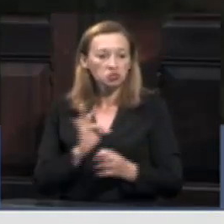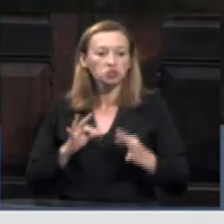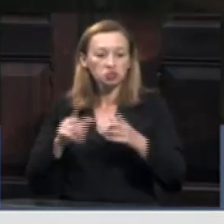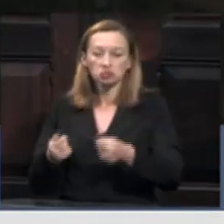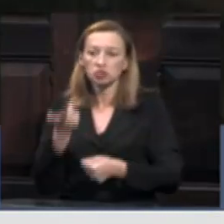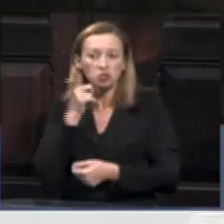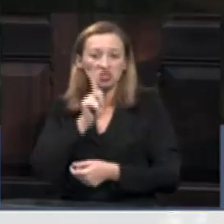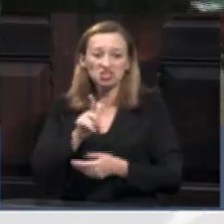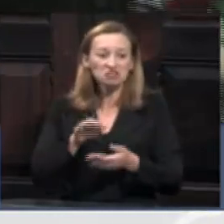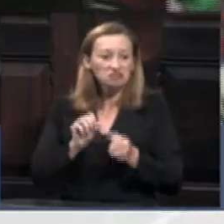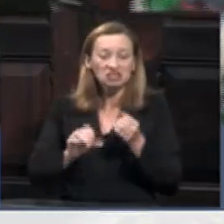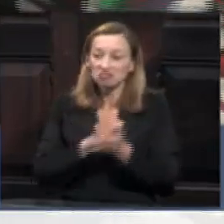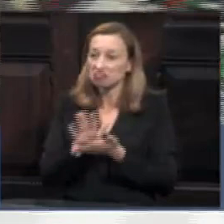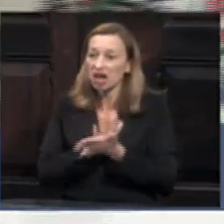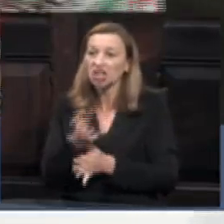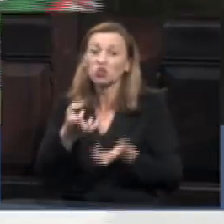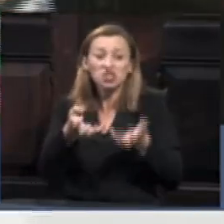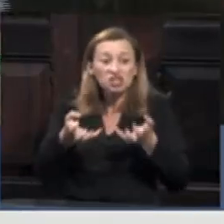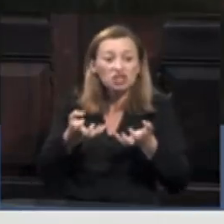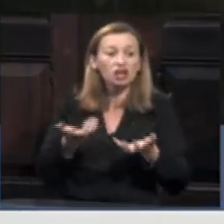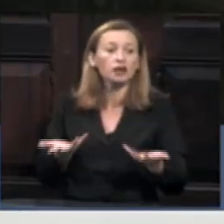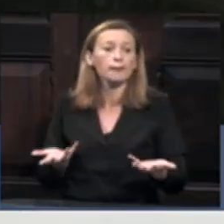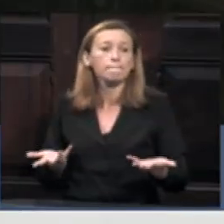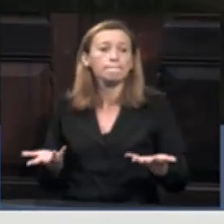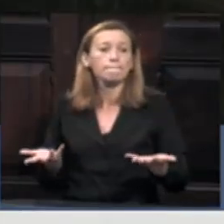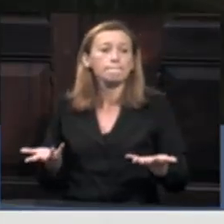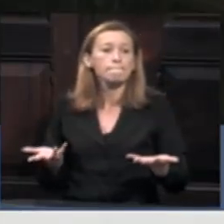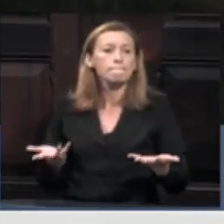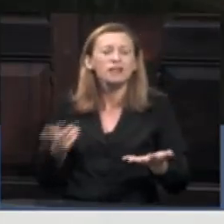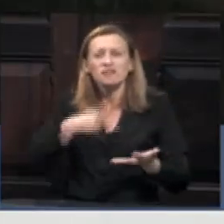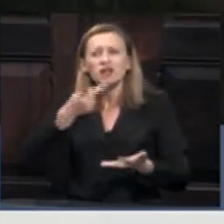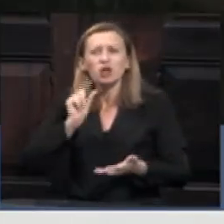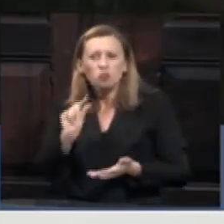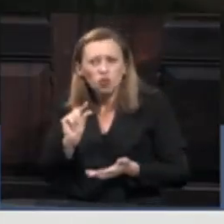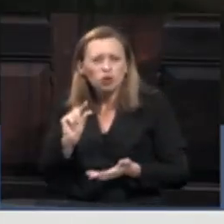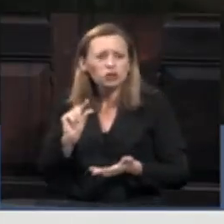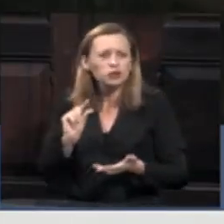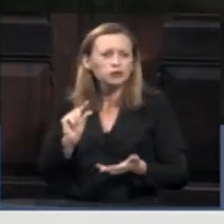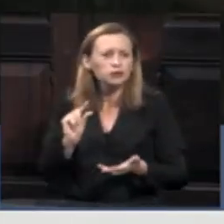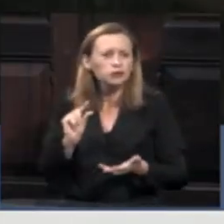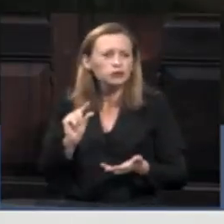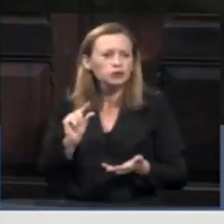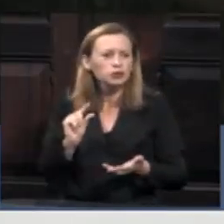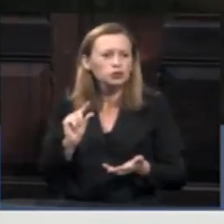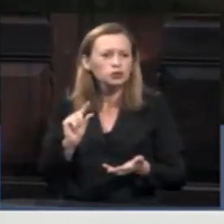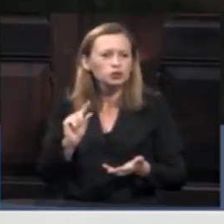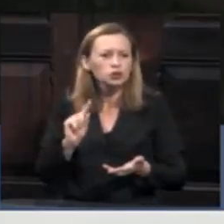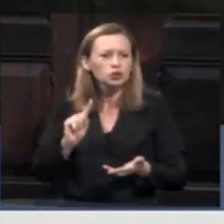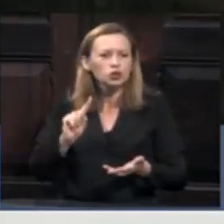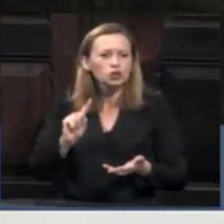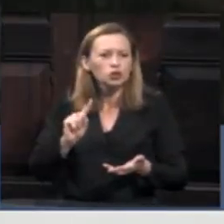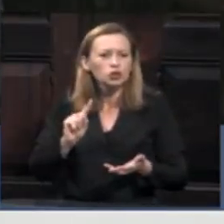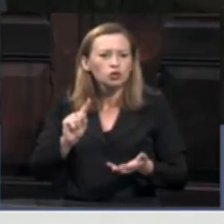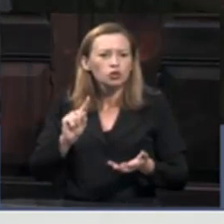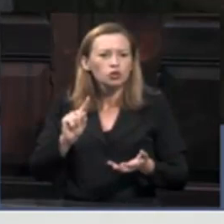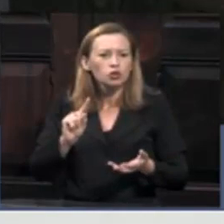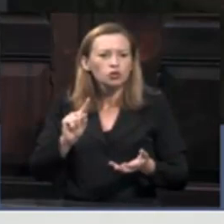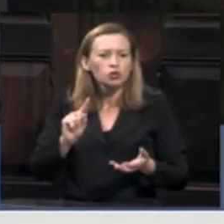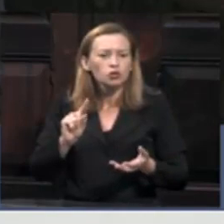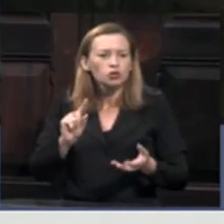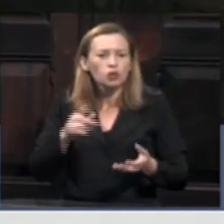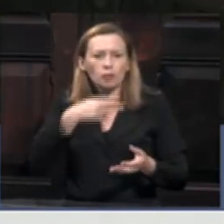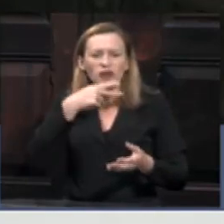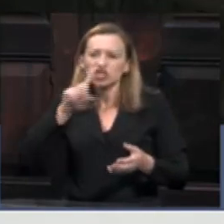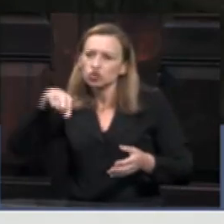adiante. Eu queria falar um pouquinho com os integrantes do novo governo que eu